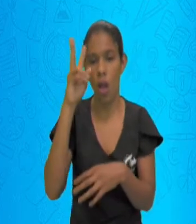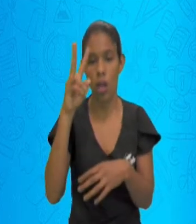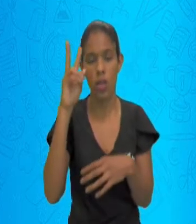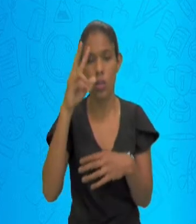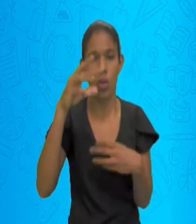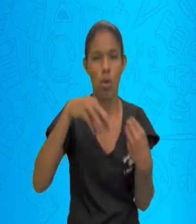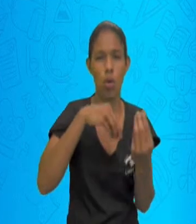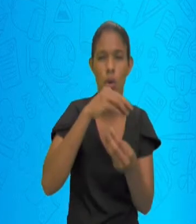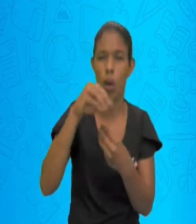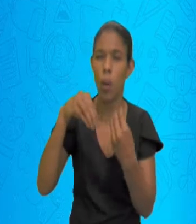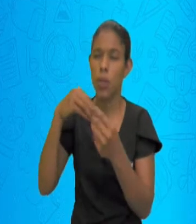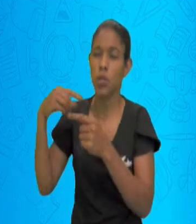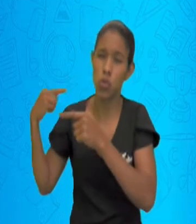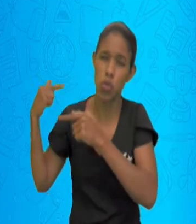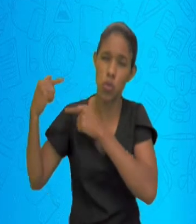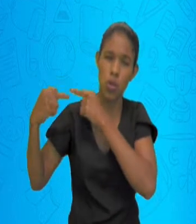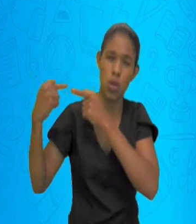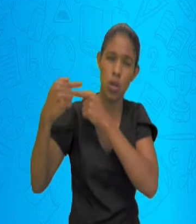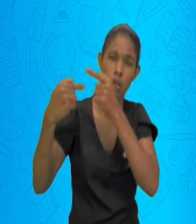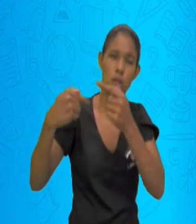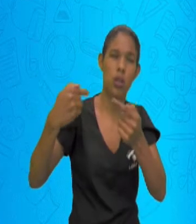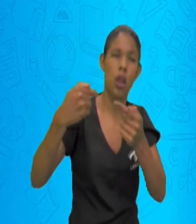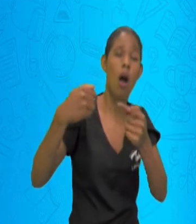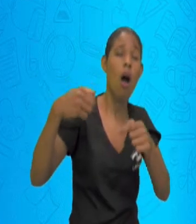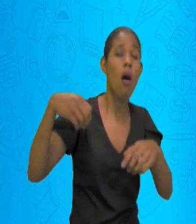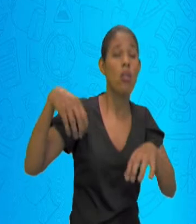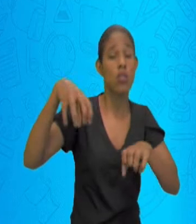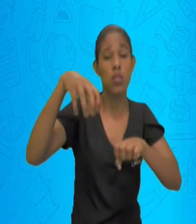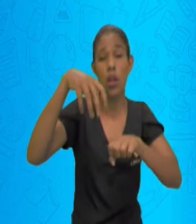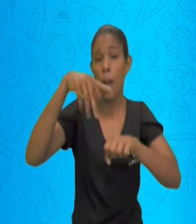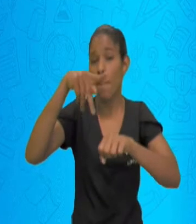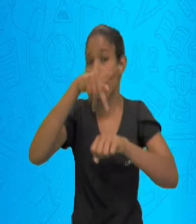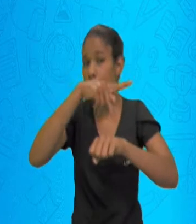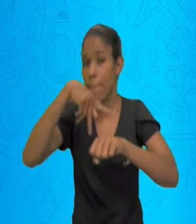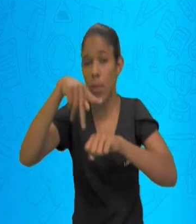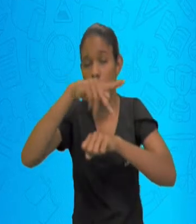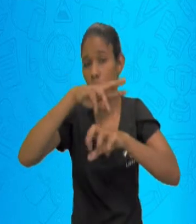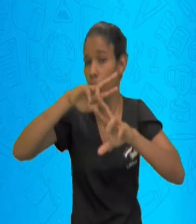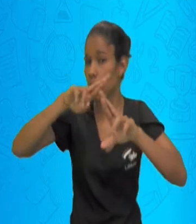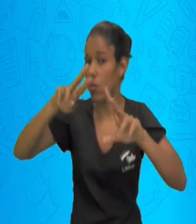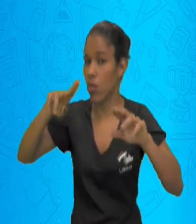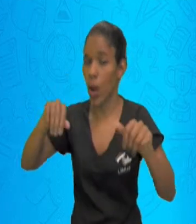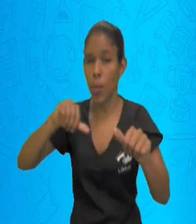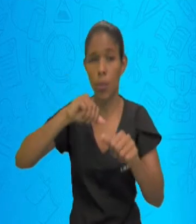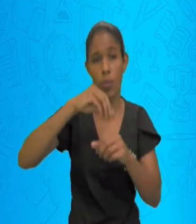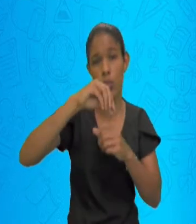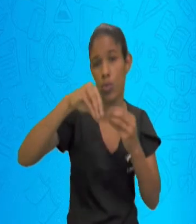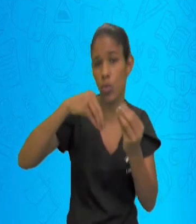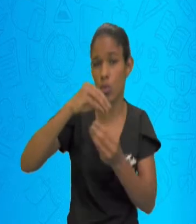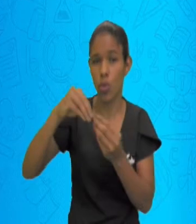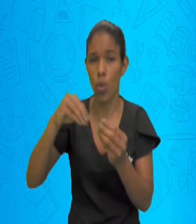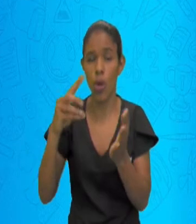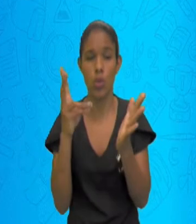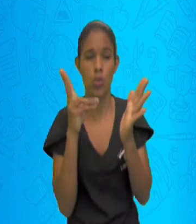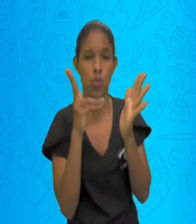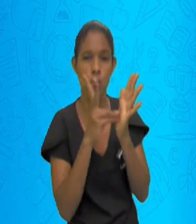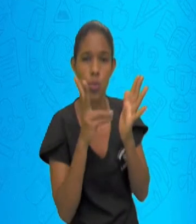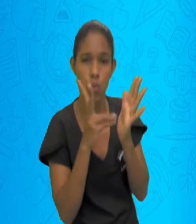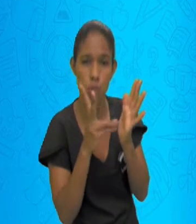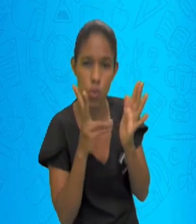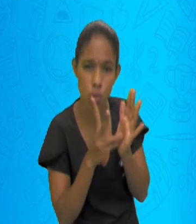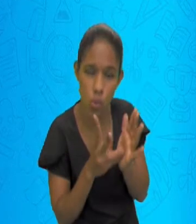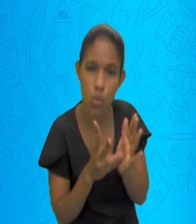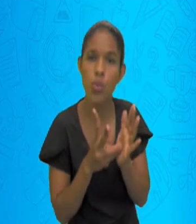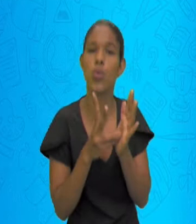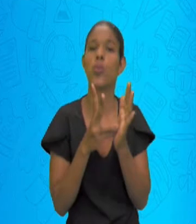conto, né, do boi, ela faz uma mistura indígena com as